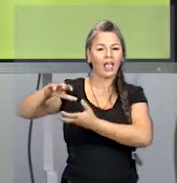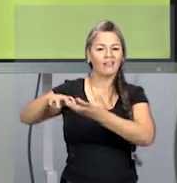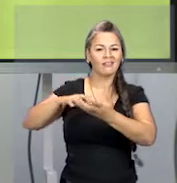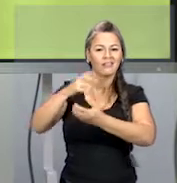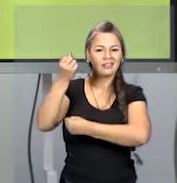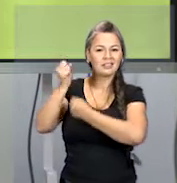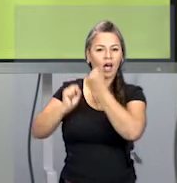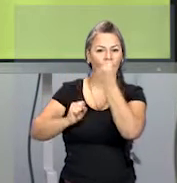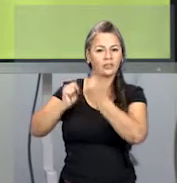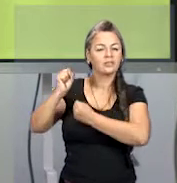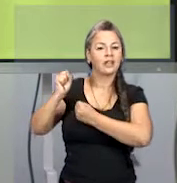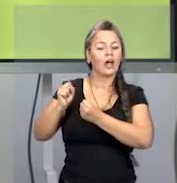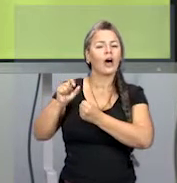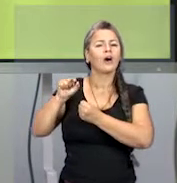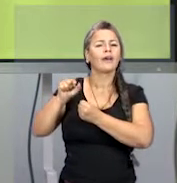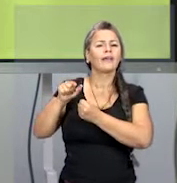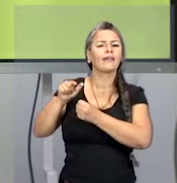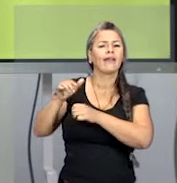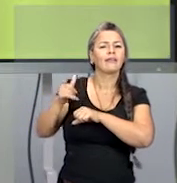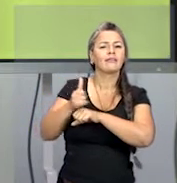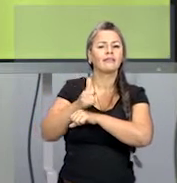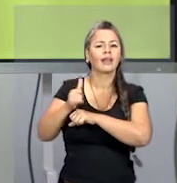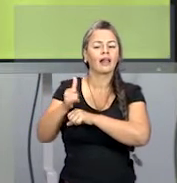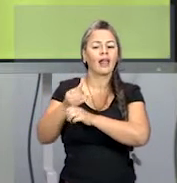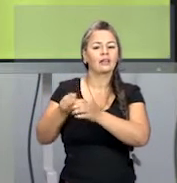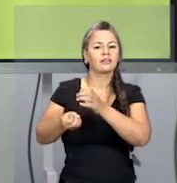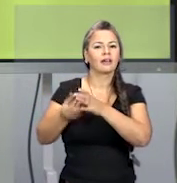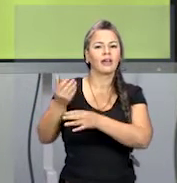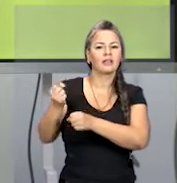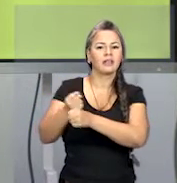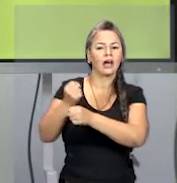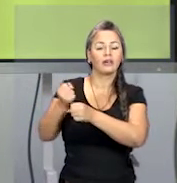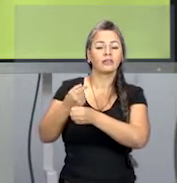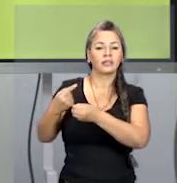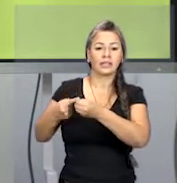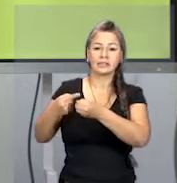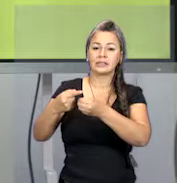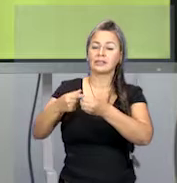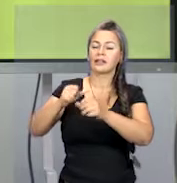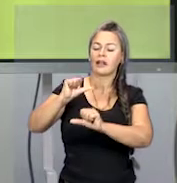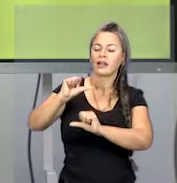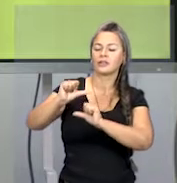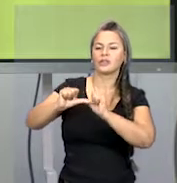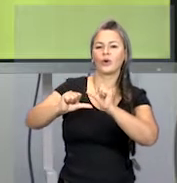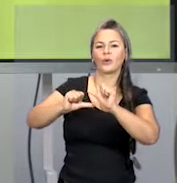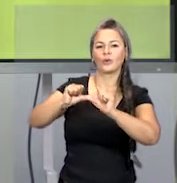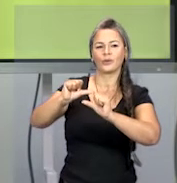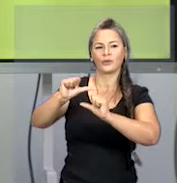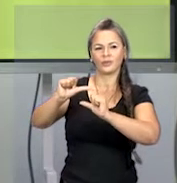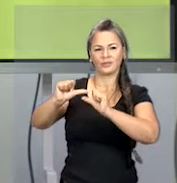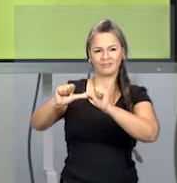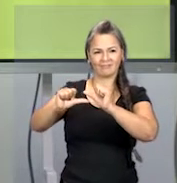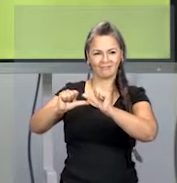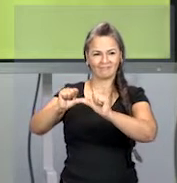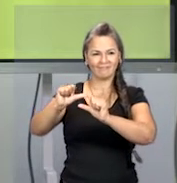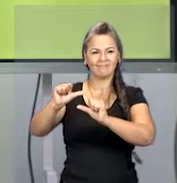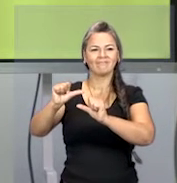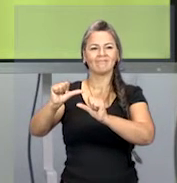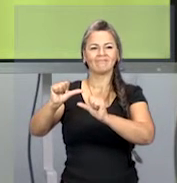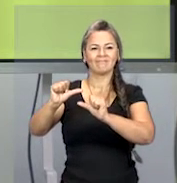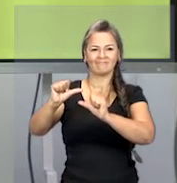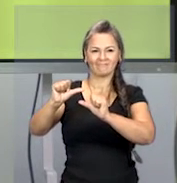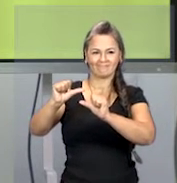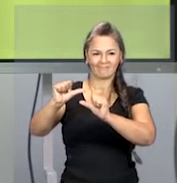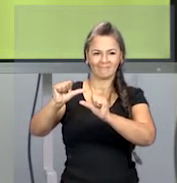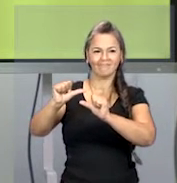que passou a ser pensada pela sociologia, porque ela surge nesse momento para entender os